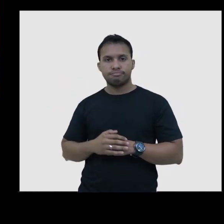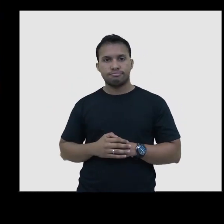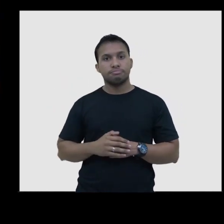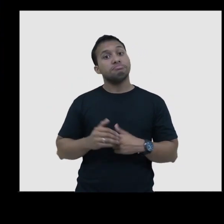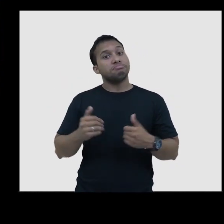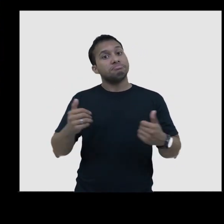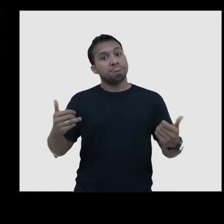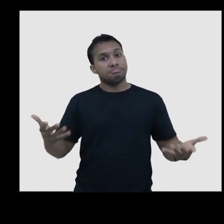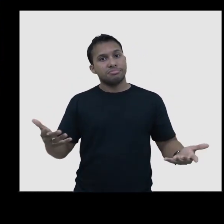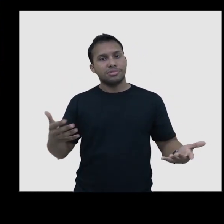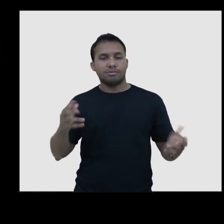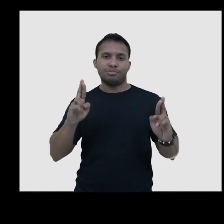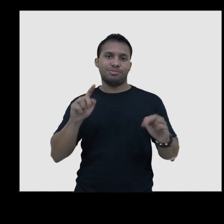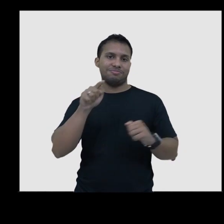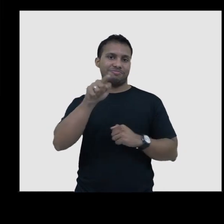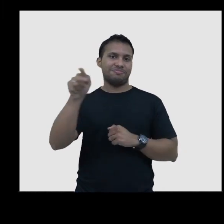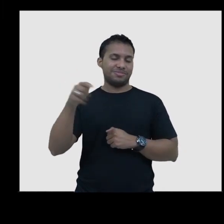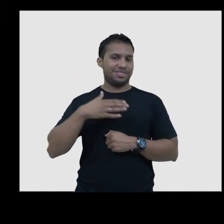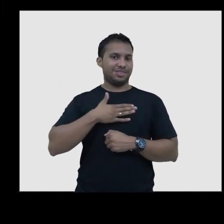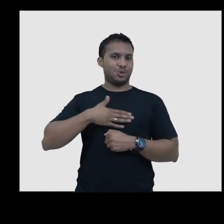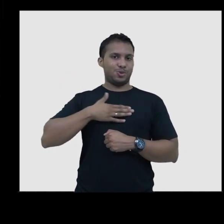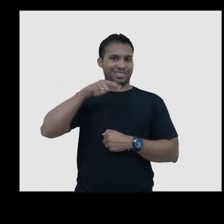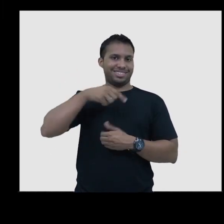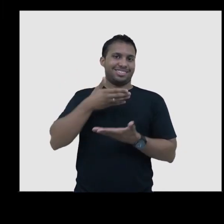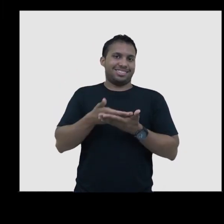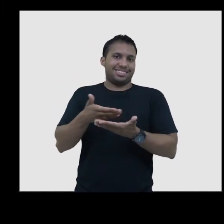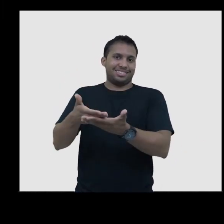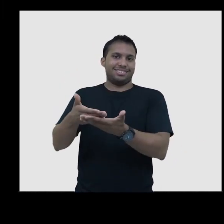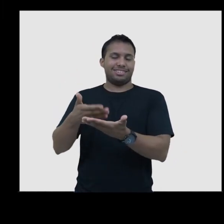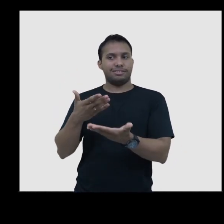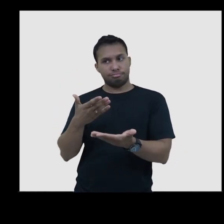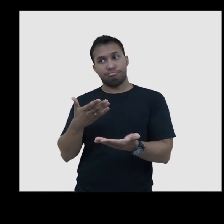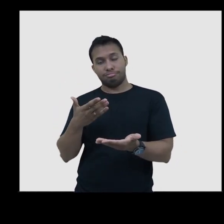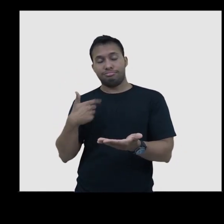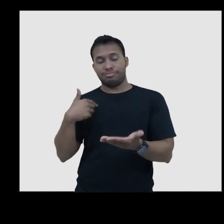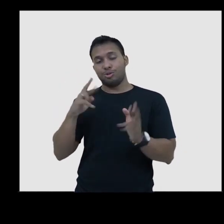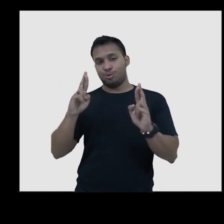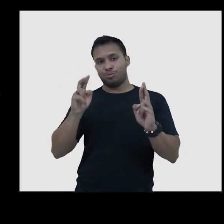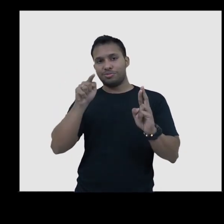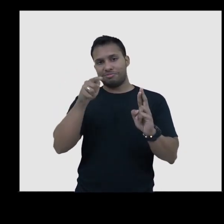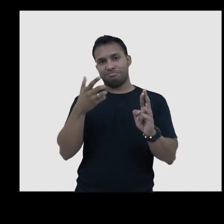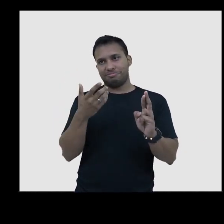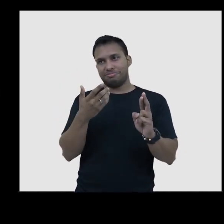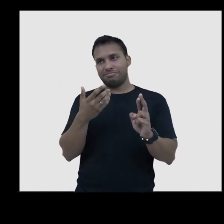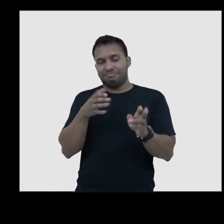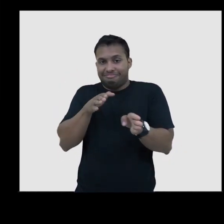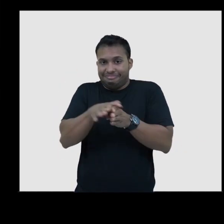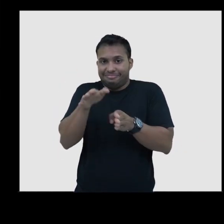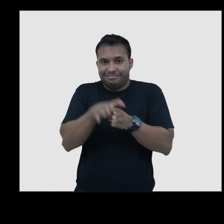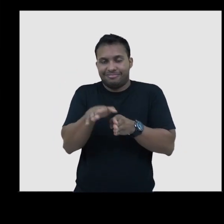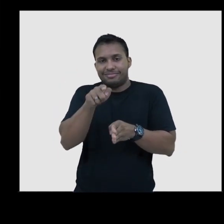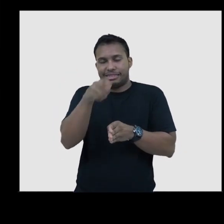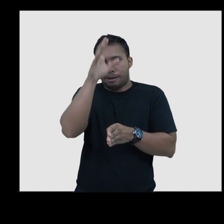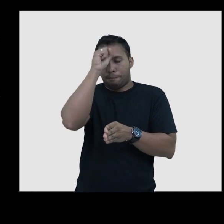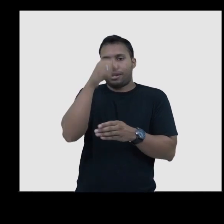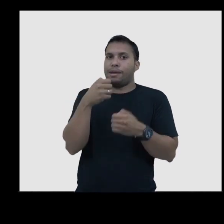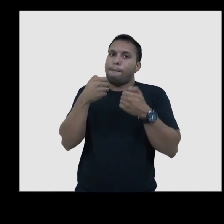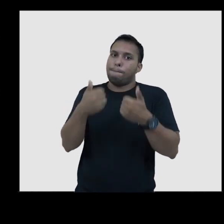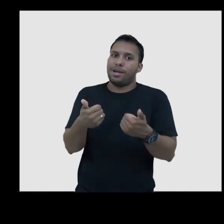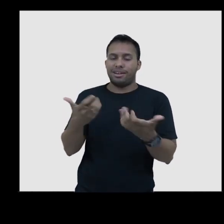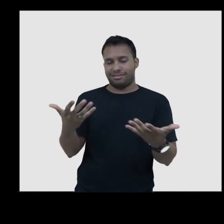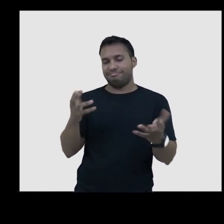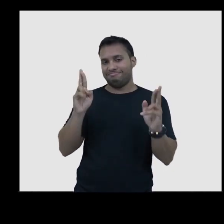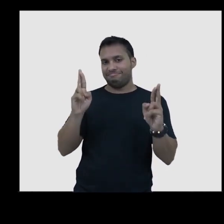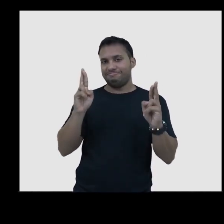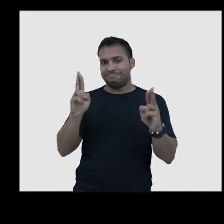errinho que ficou. Bom, então é isso, né? Eu espero que tenham feito proveito dessas aulas, né? Que essas aulas tenham sido úteis para você, que